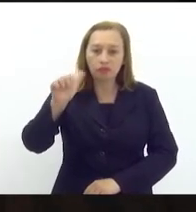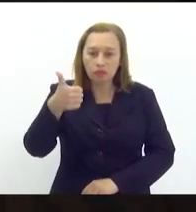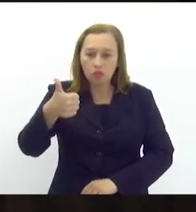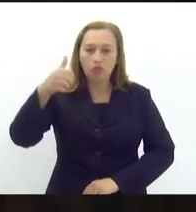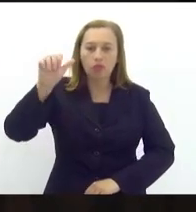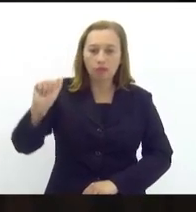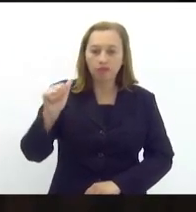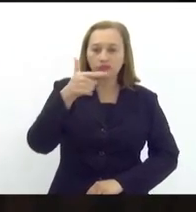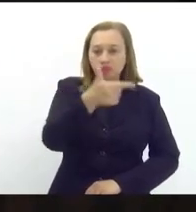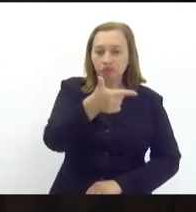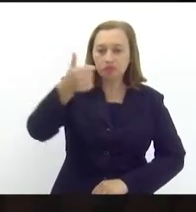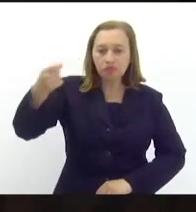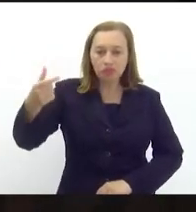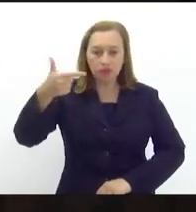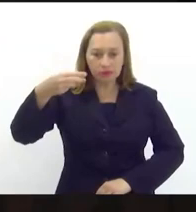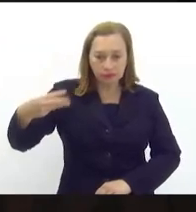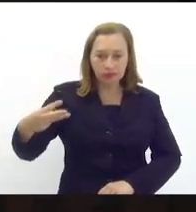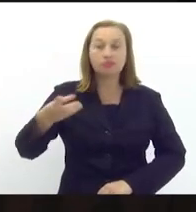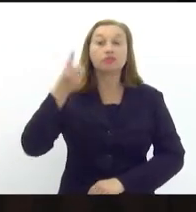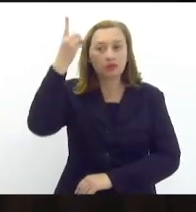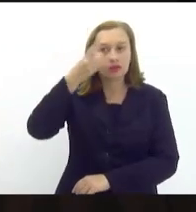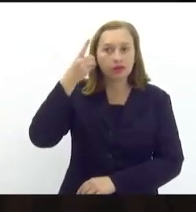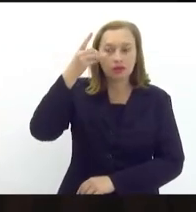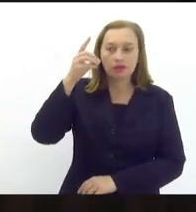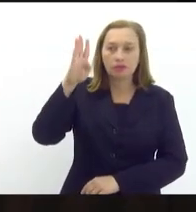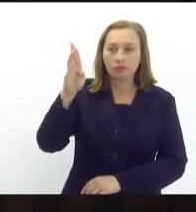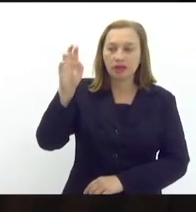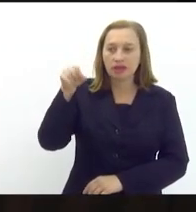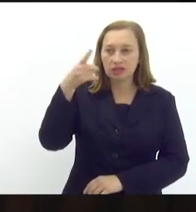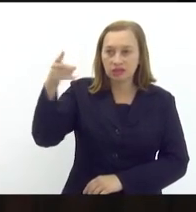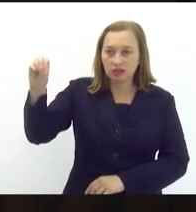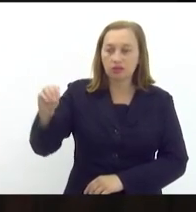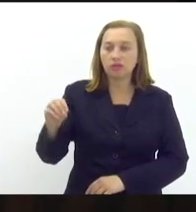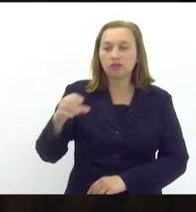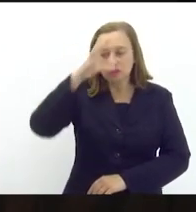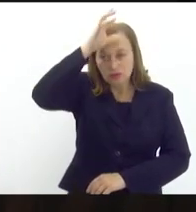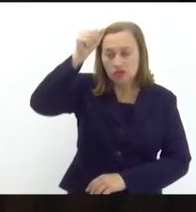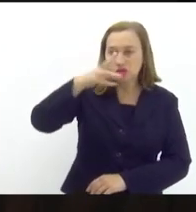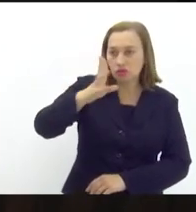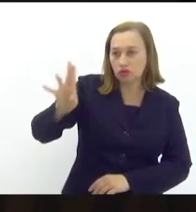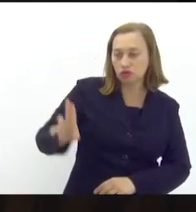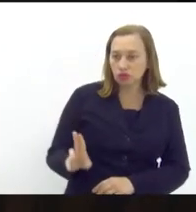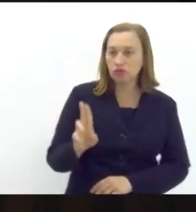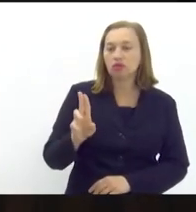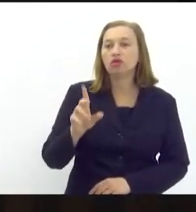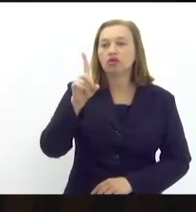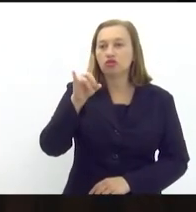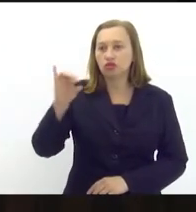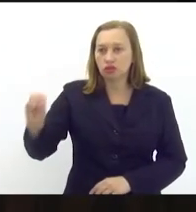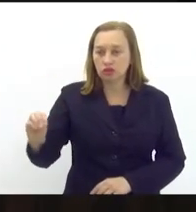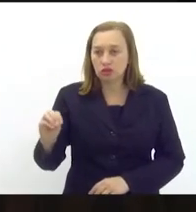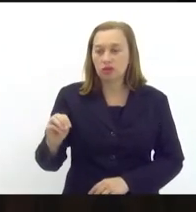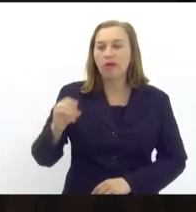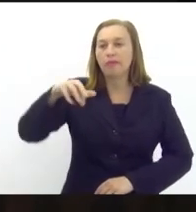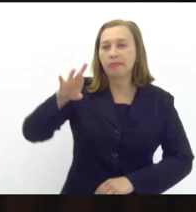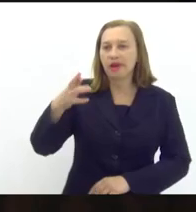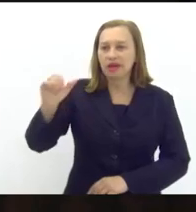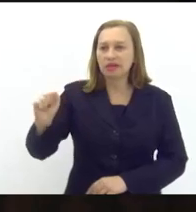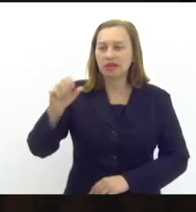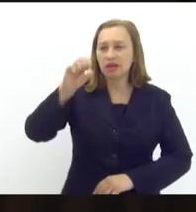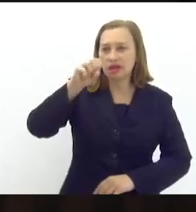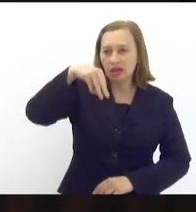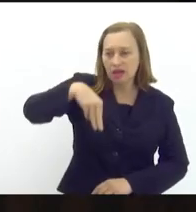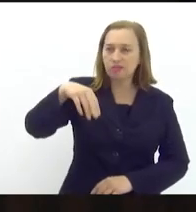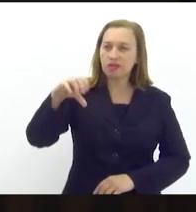de 2023 de autoria dos deputados brasão Tia Jô Dionísio Lins Yuri Marina do MST Marta